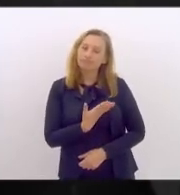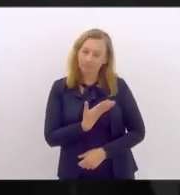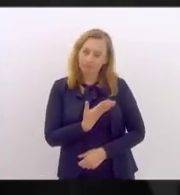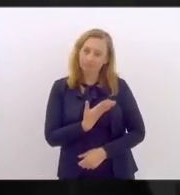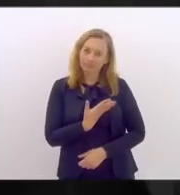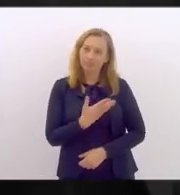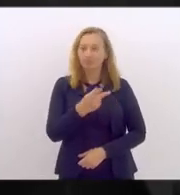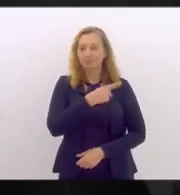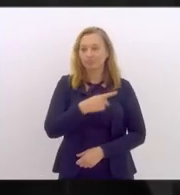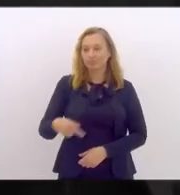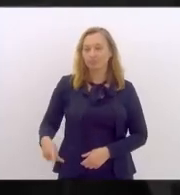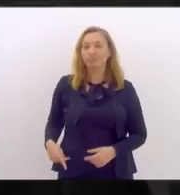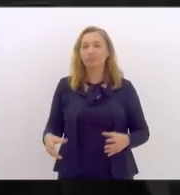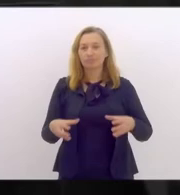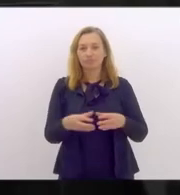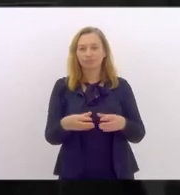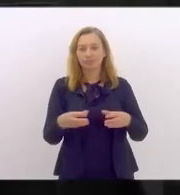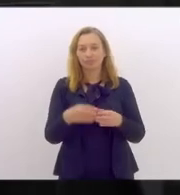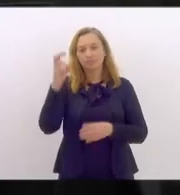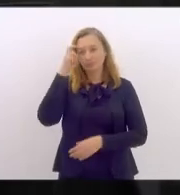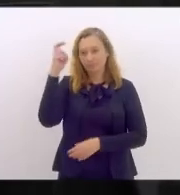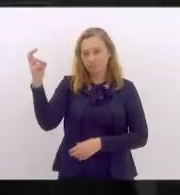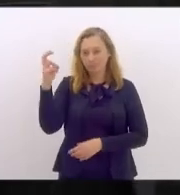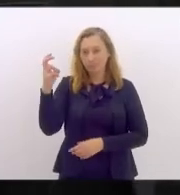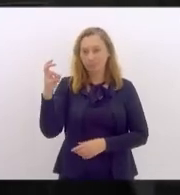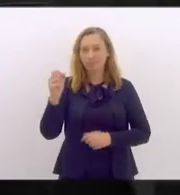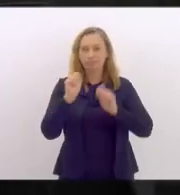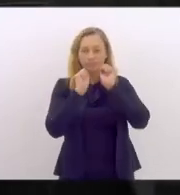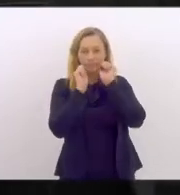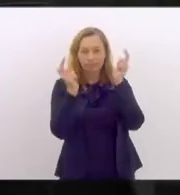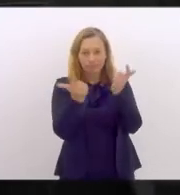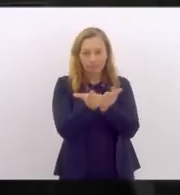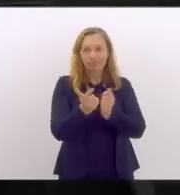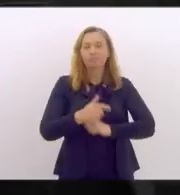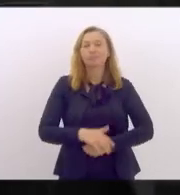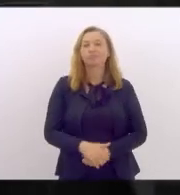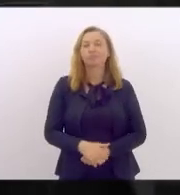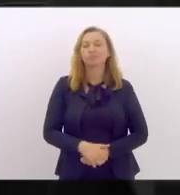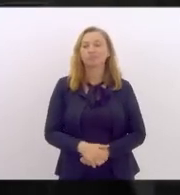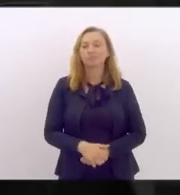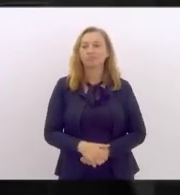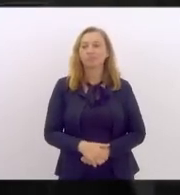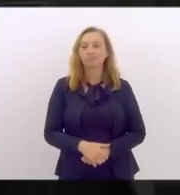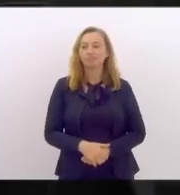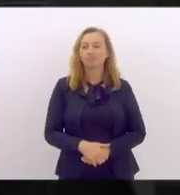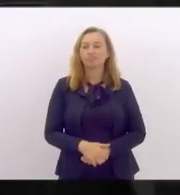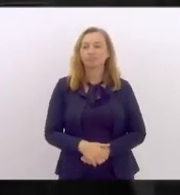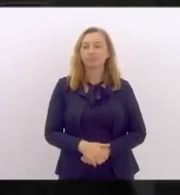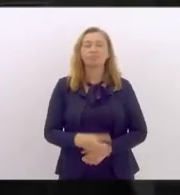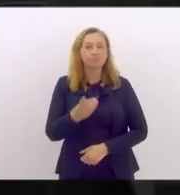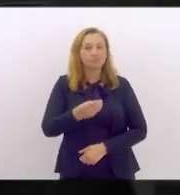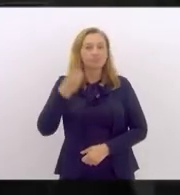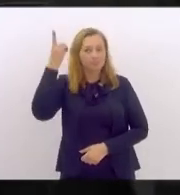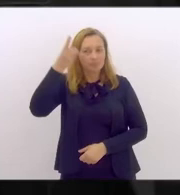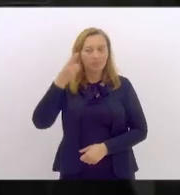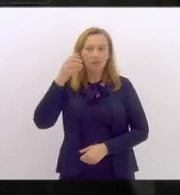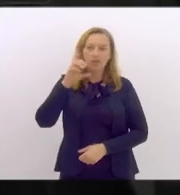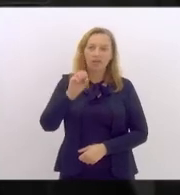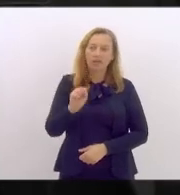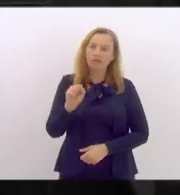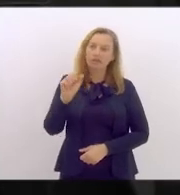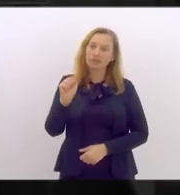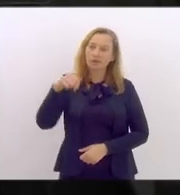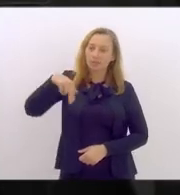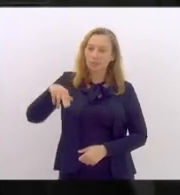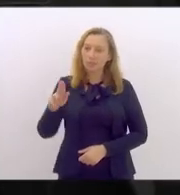Comissão de cultura da Assembleia Legislativa do Estado do Rio de Janeiro Deputado Samuel Malafaia